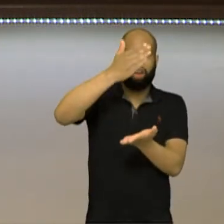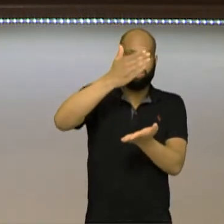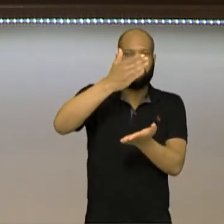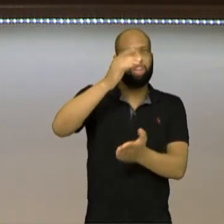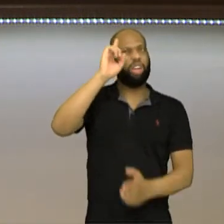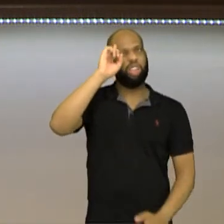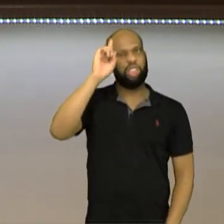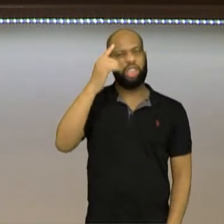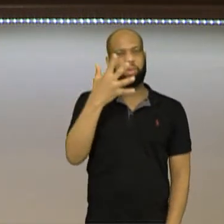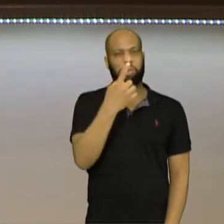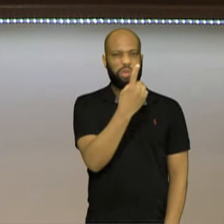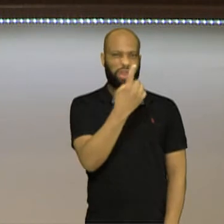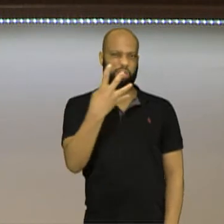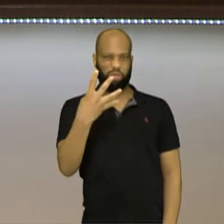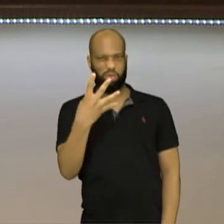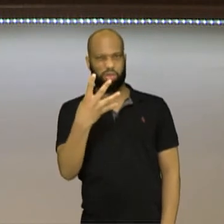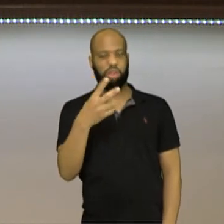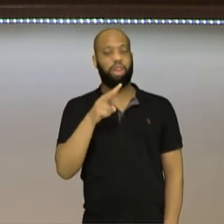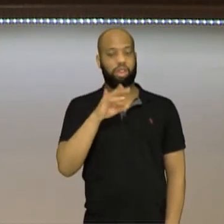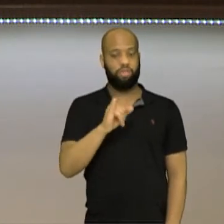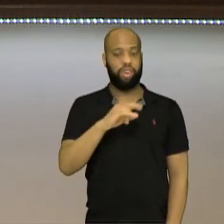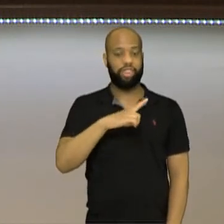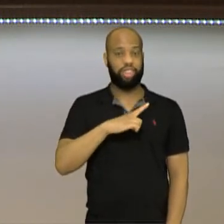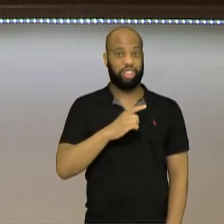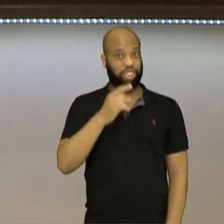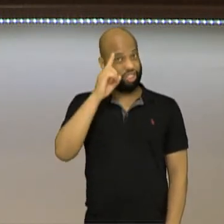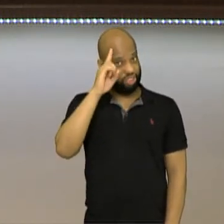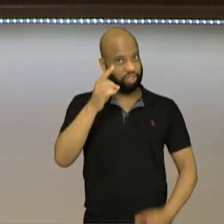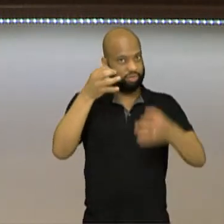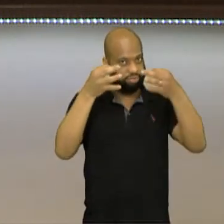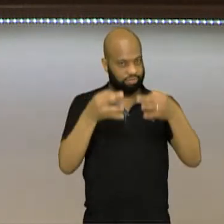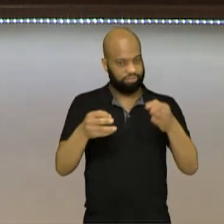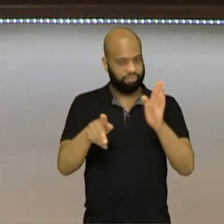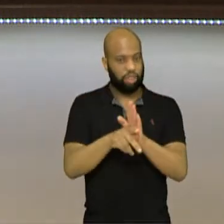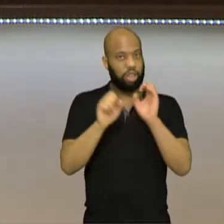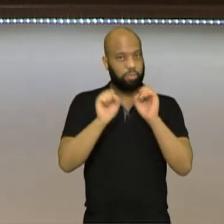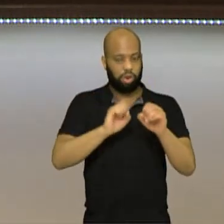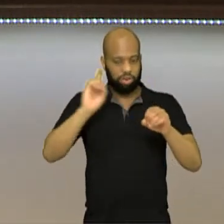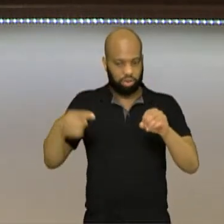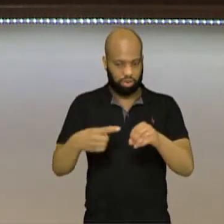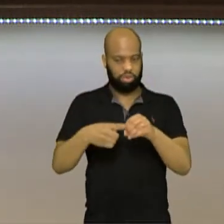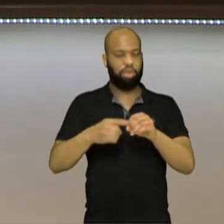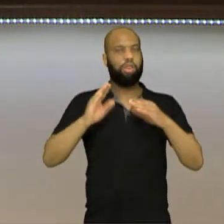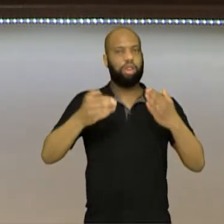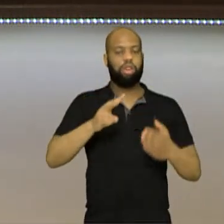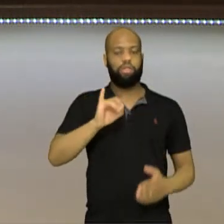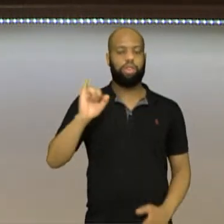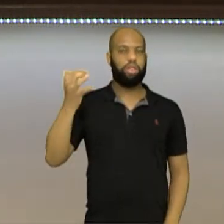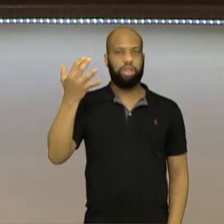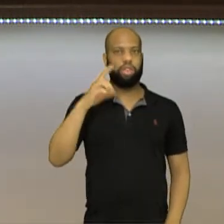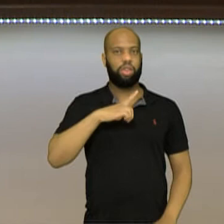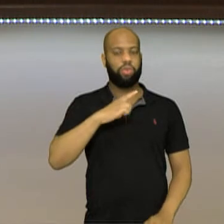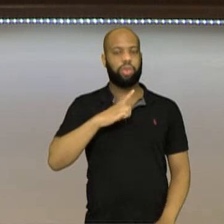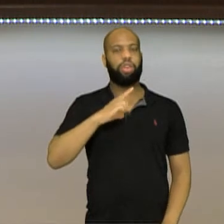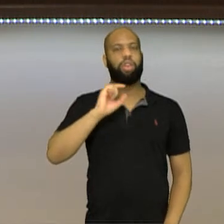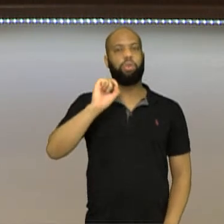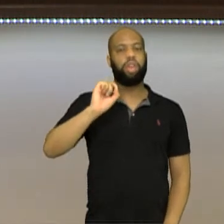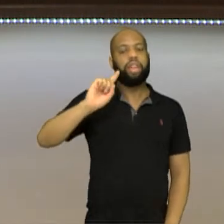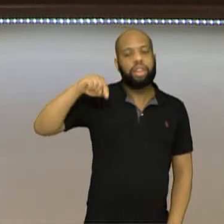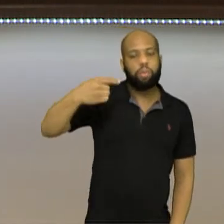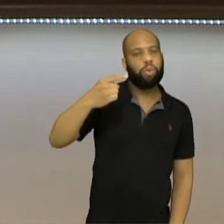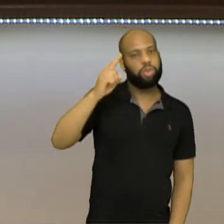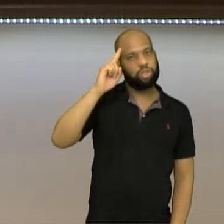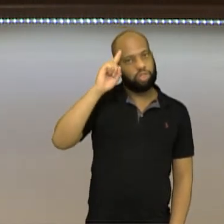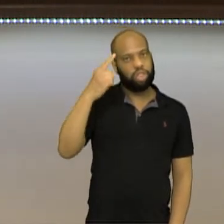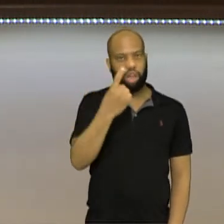pelo 14º dia, ela vai estar ovulando, tá? Então, a ovulação vai acontecer basicamente 14 dias depois